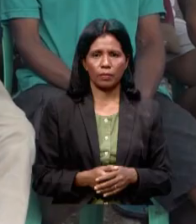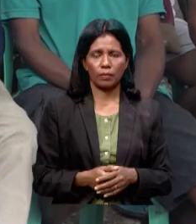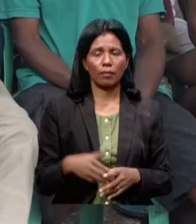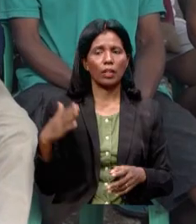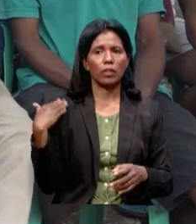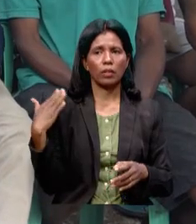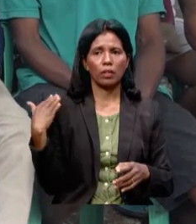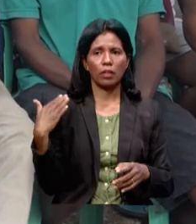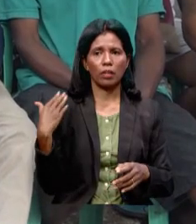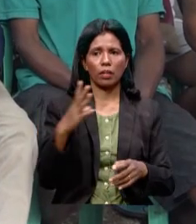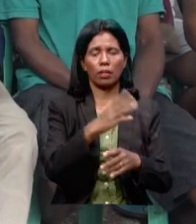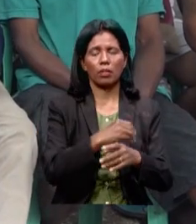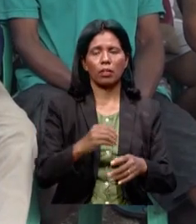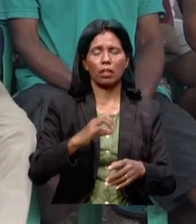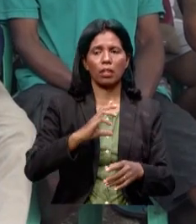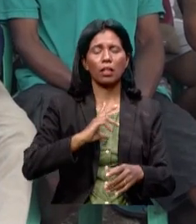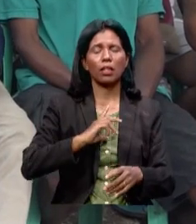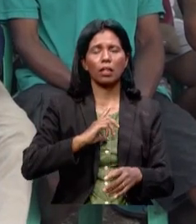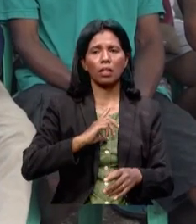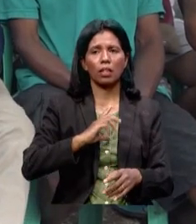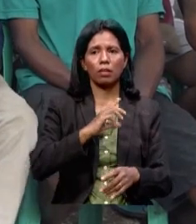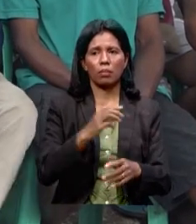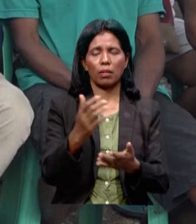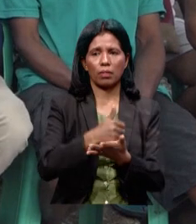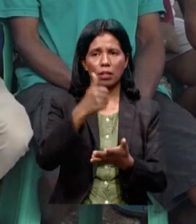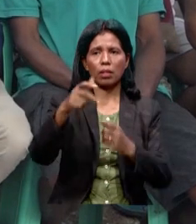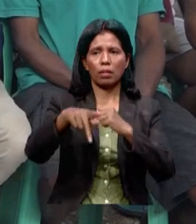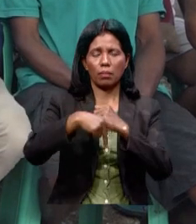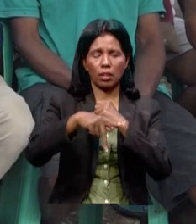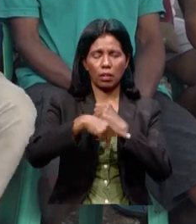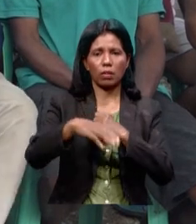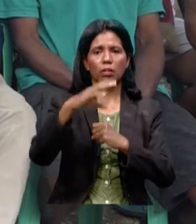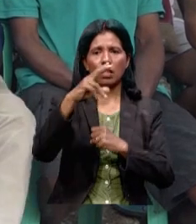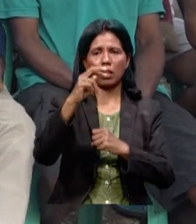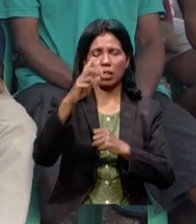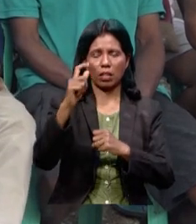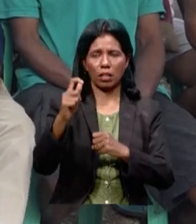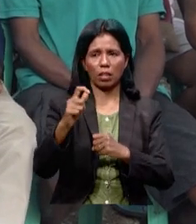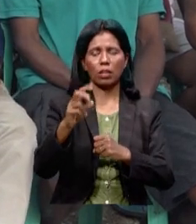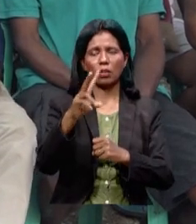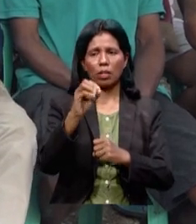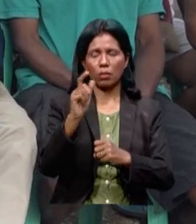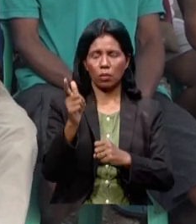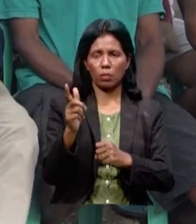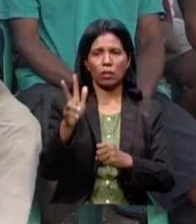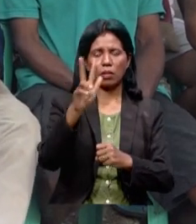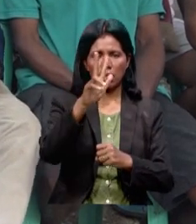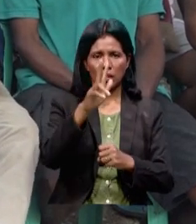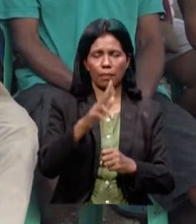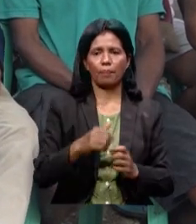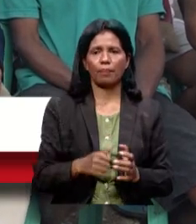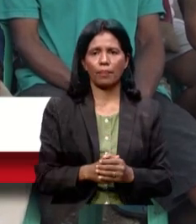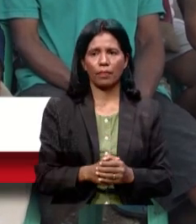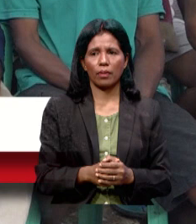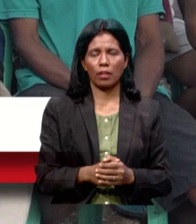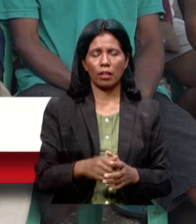Juventude Resistência Quintal Bot ba vitória Partido CNRT 2023 e a Quintal Bot dia